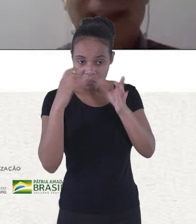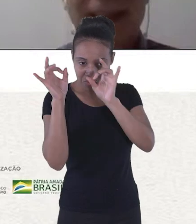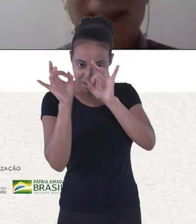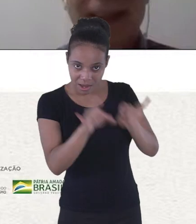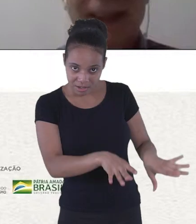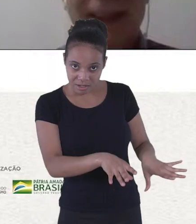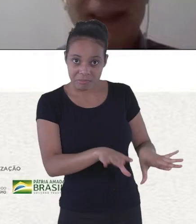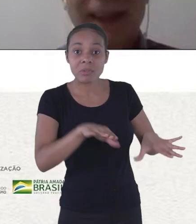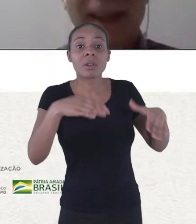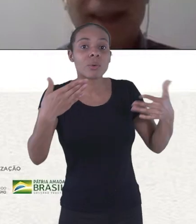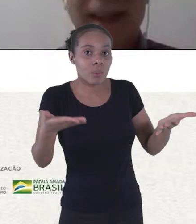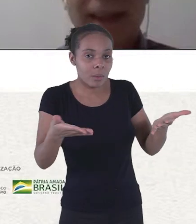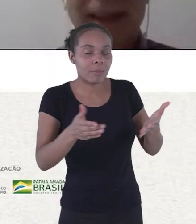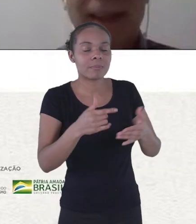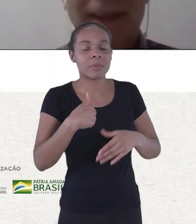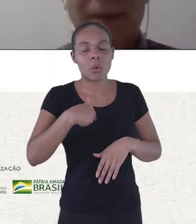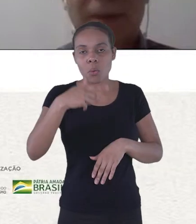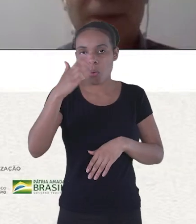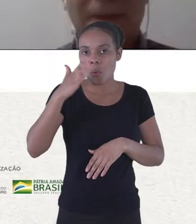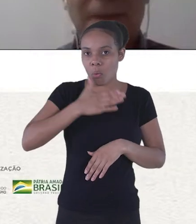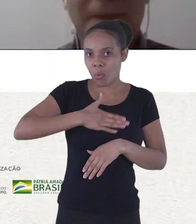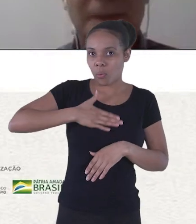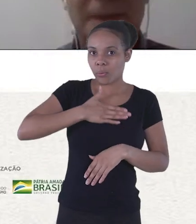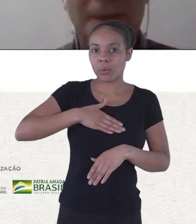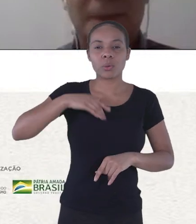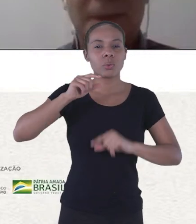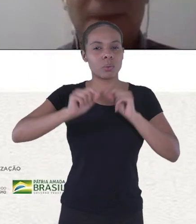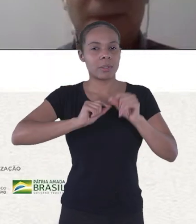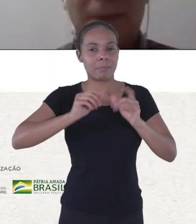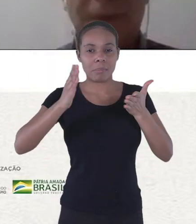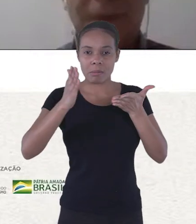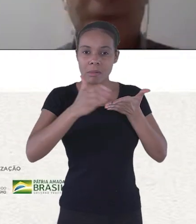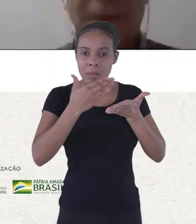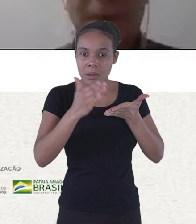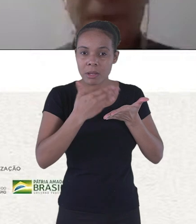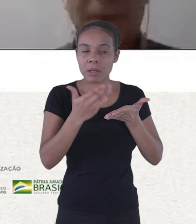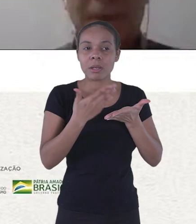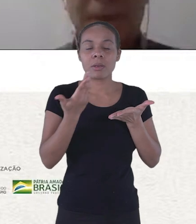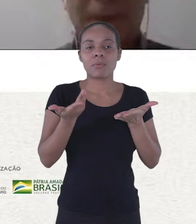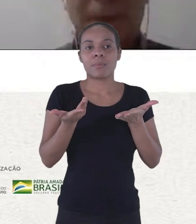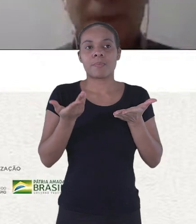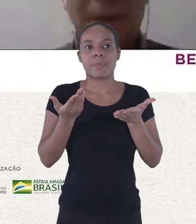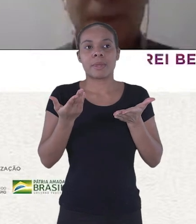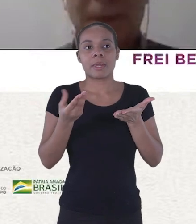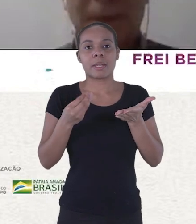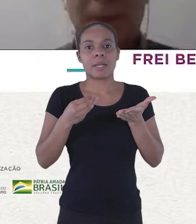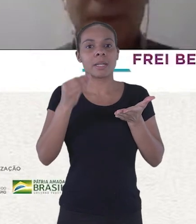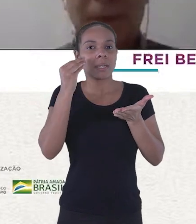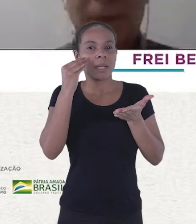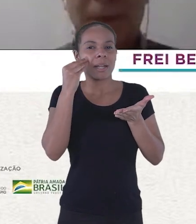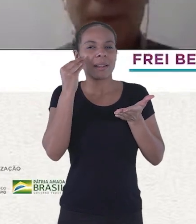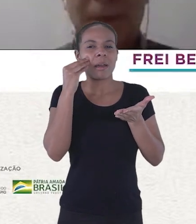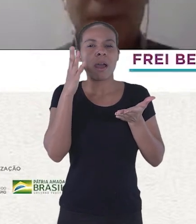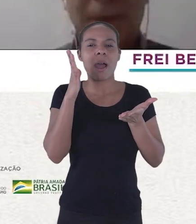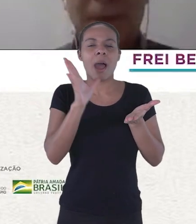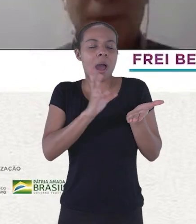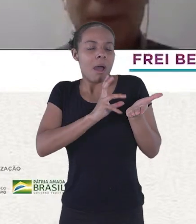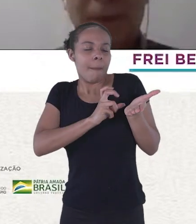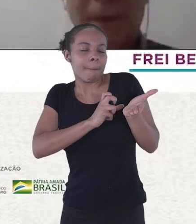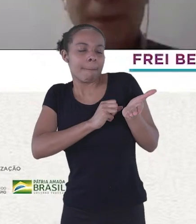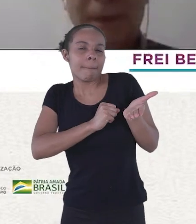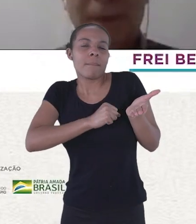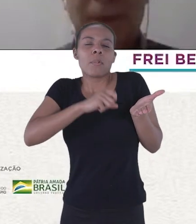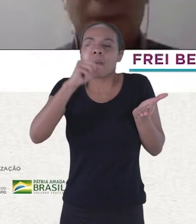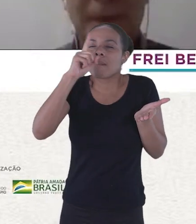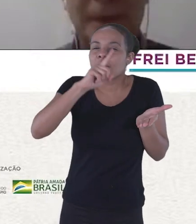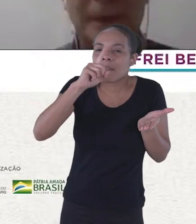de narrá-los, e eu acho que uma. Eu gosto no livro, o fato do livro se usar de romances falhos para